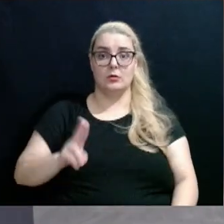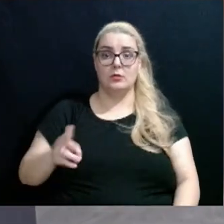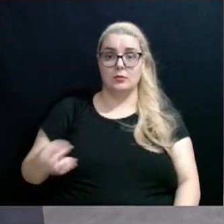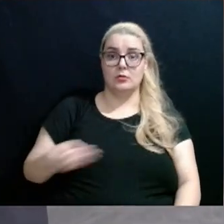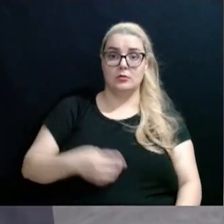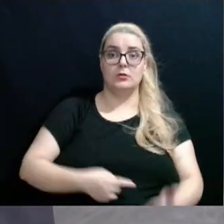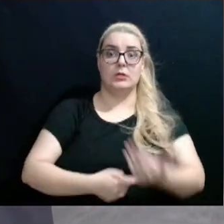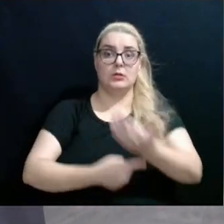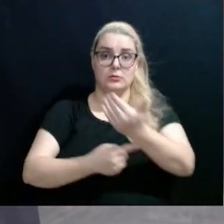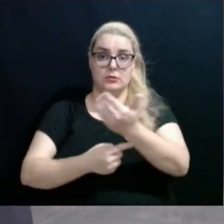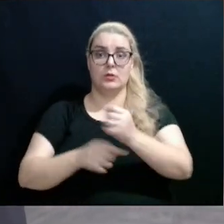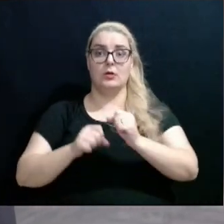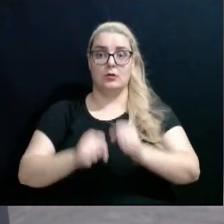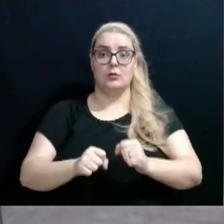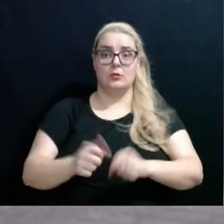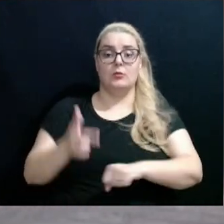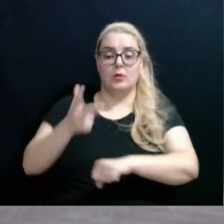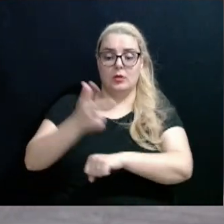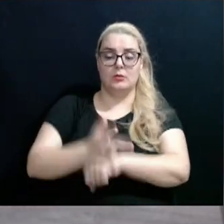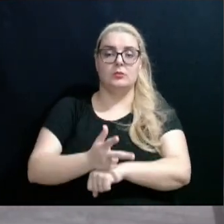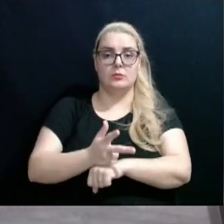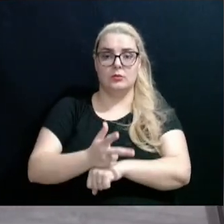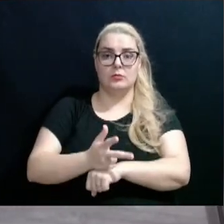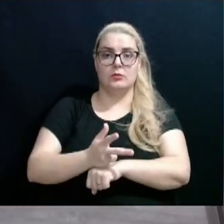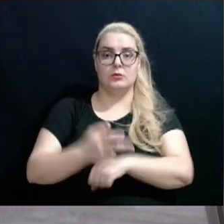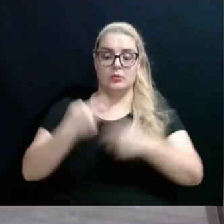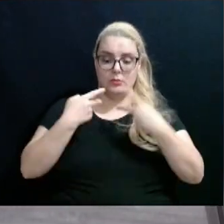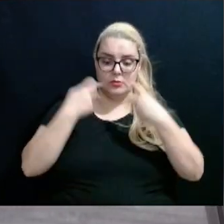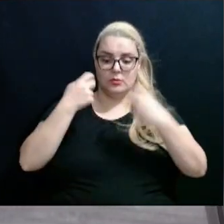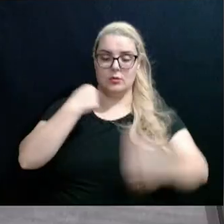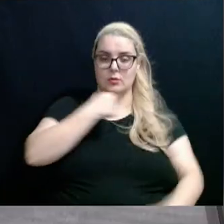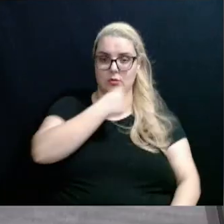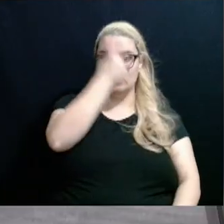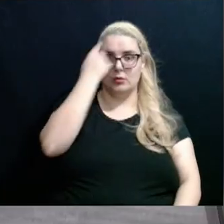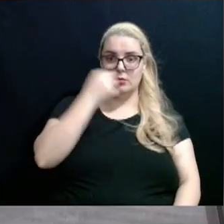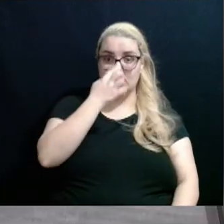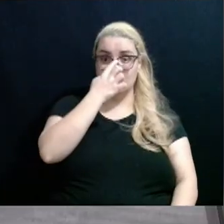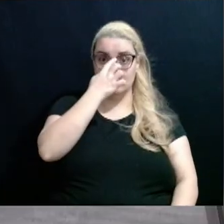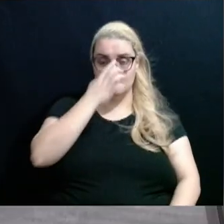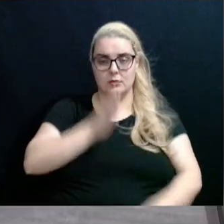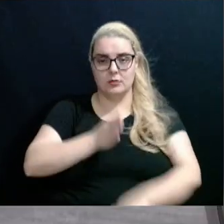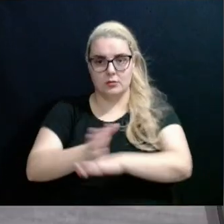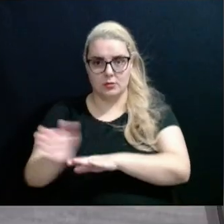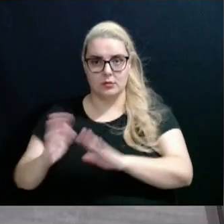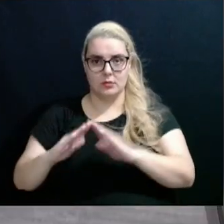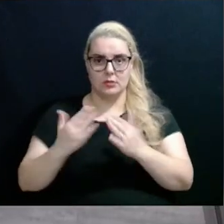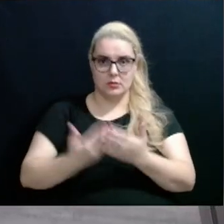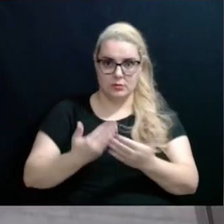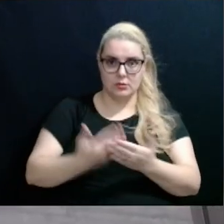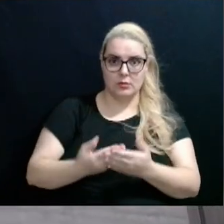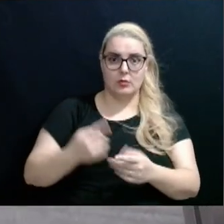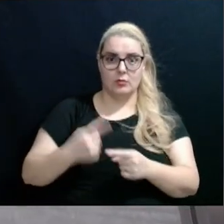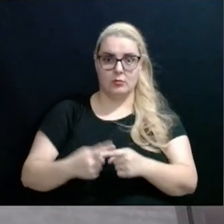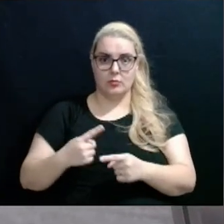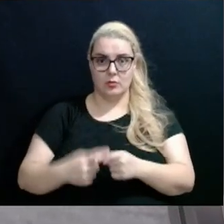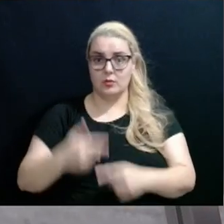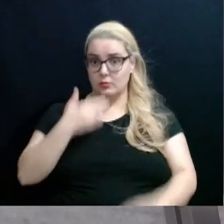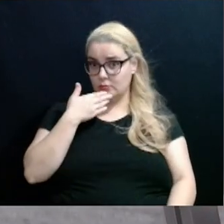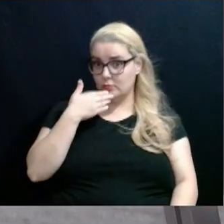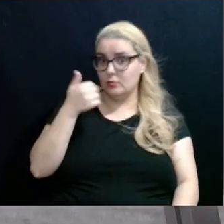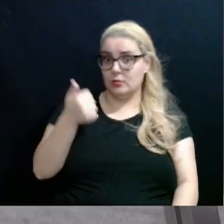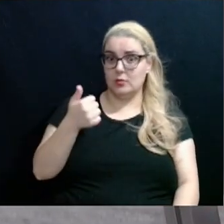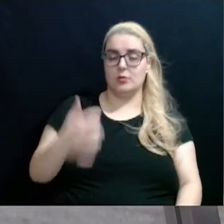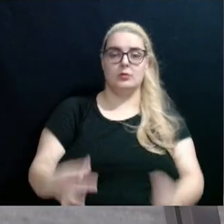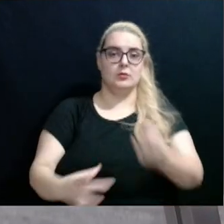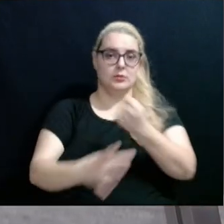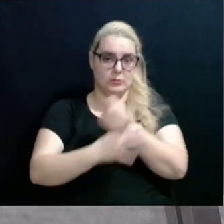tecnologias, possam instalar essas câmeras de reconhecimento facial na entrada das escolas, porque tanto vai melhorar a segurança,